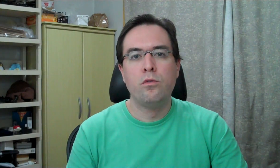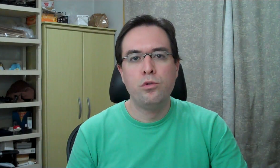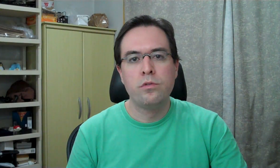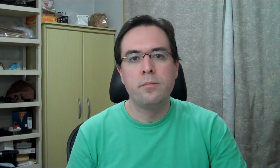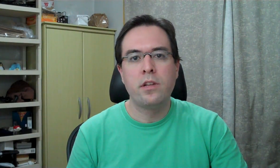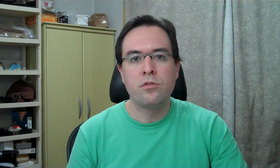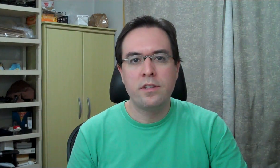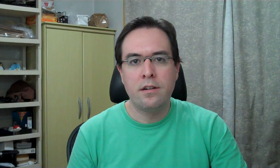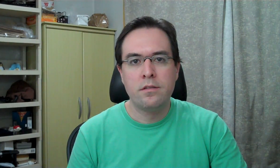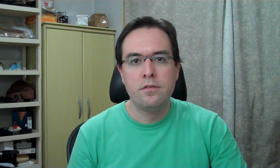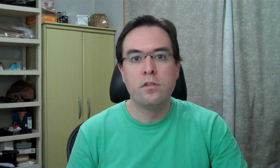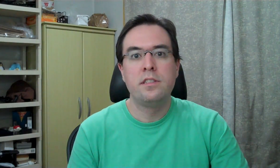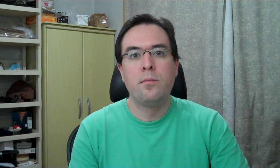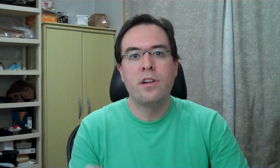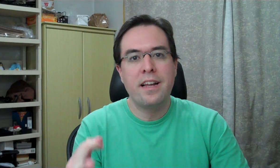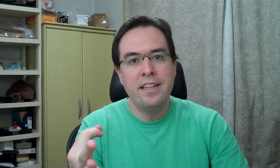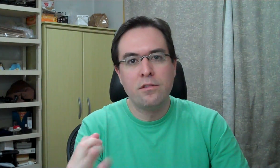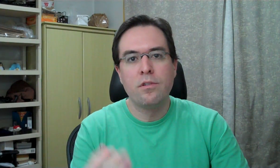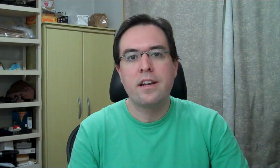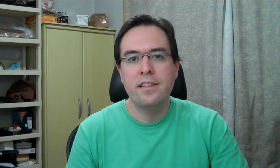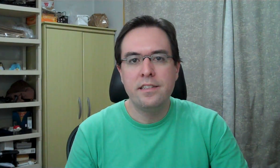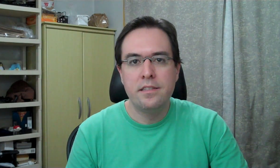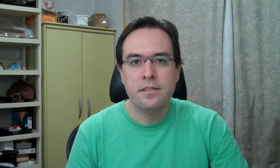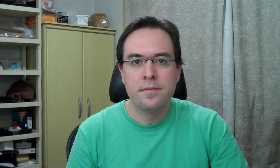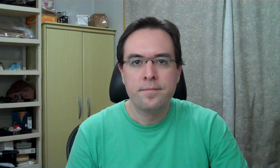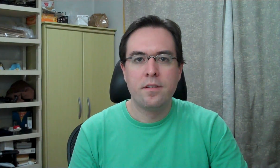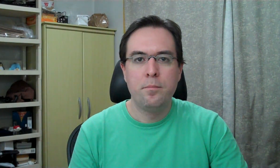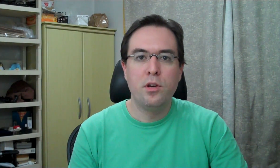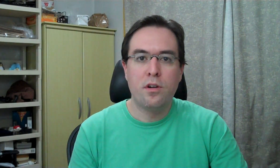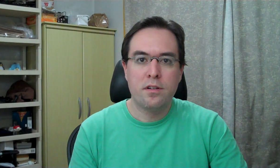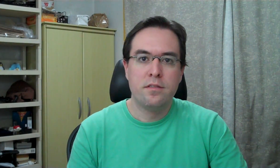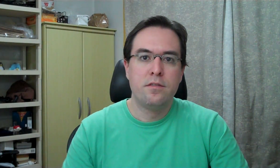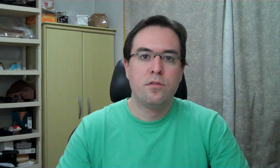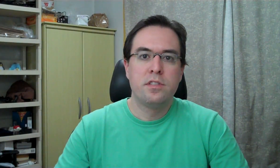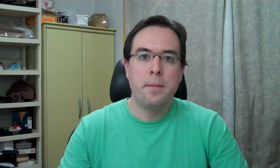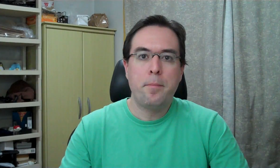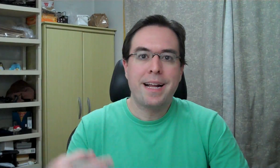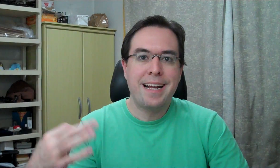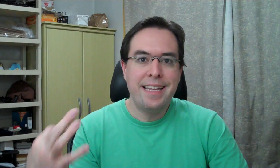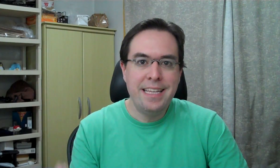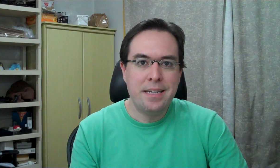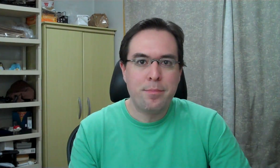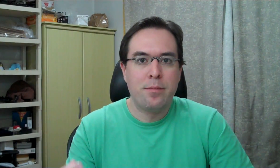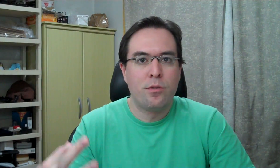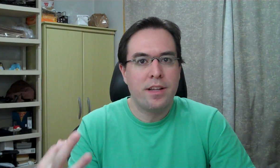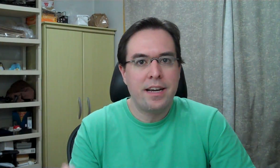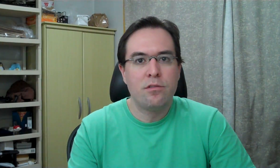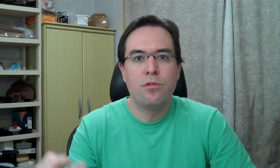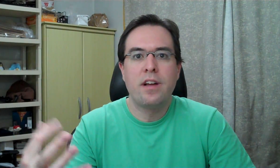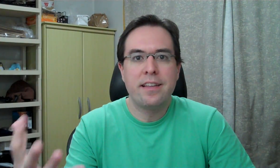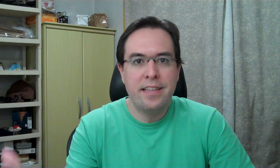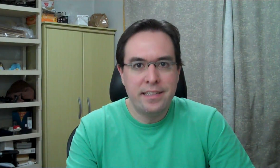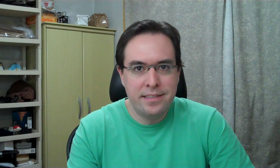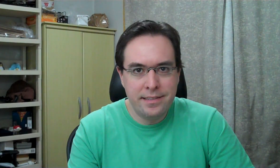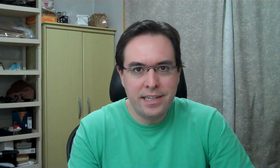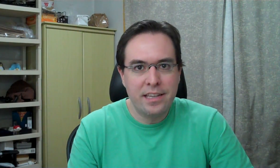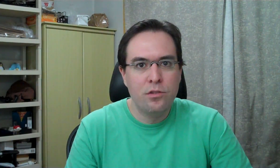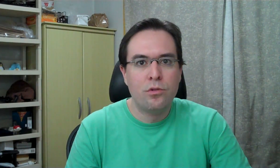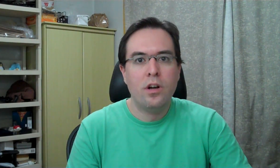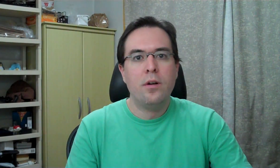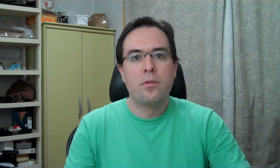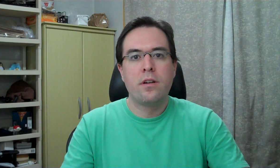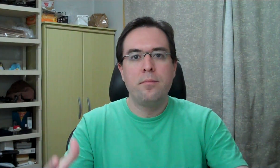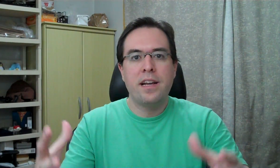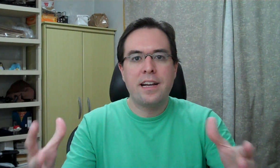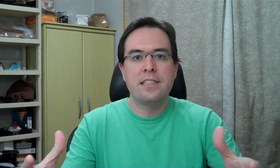nesse conjunto habitacional? Você moraria num lugar desses? Pior, você pagaria para morar num lugar desses, já que